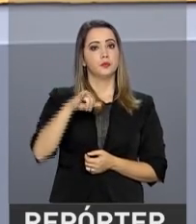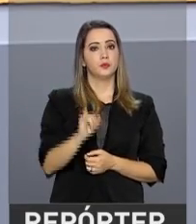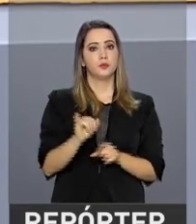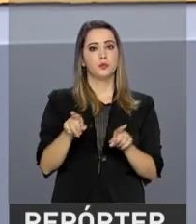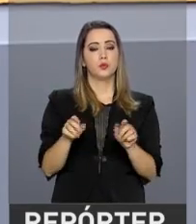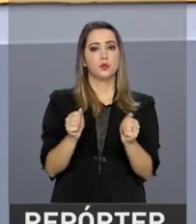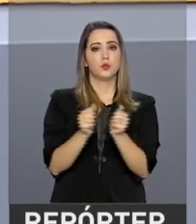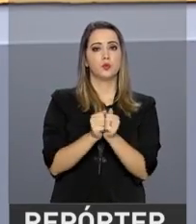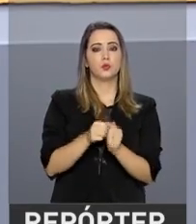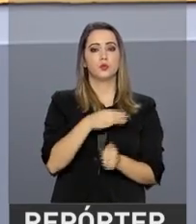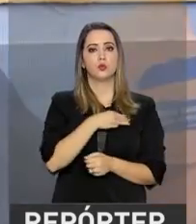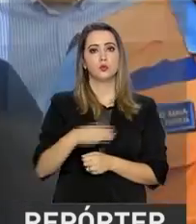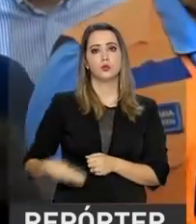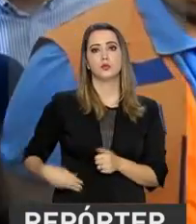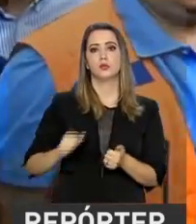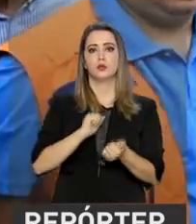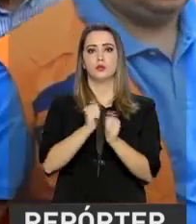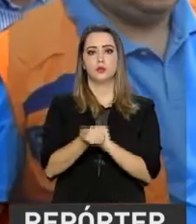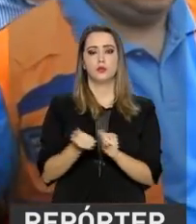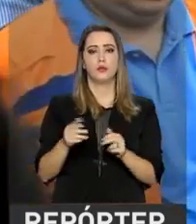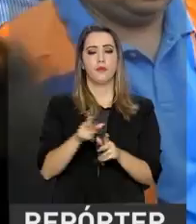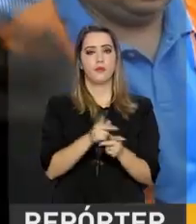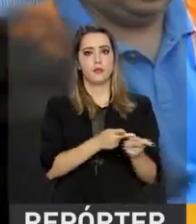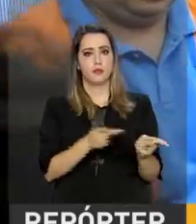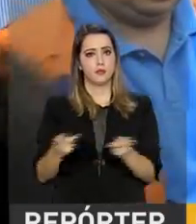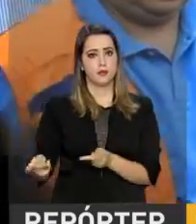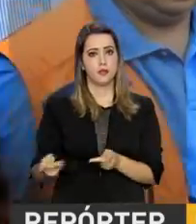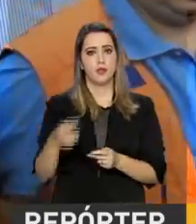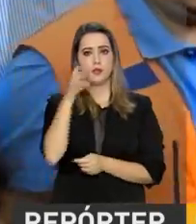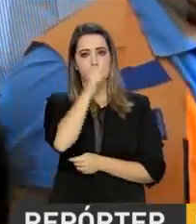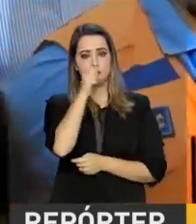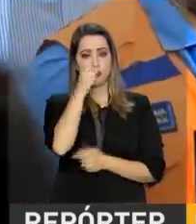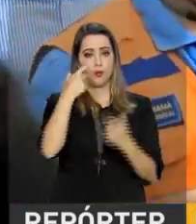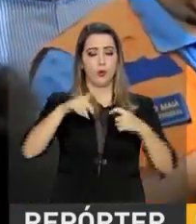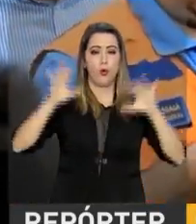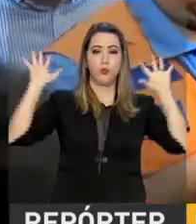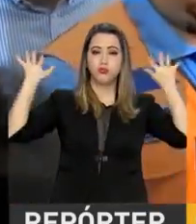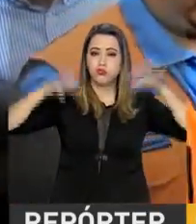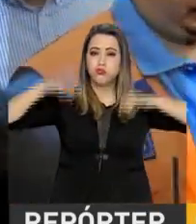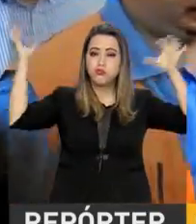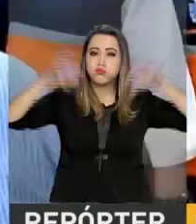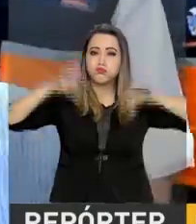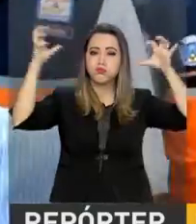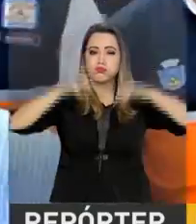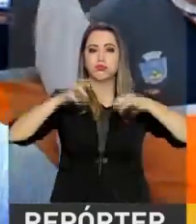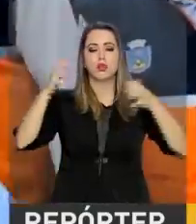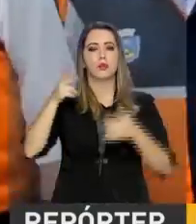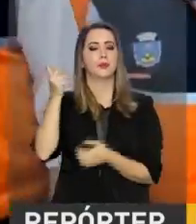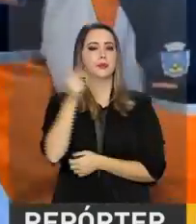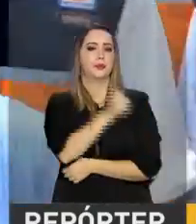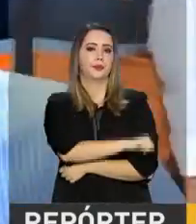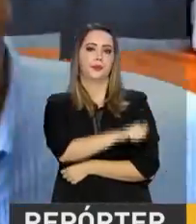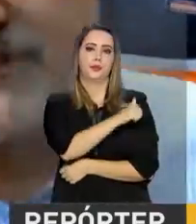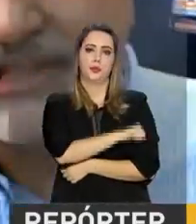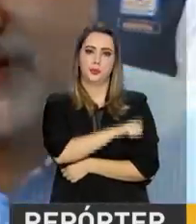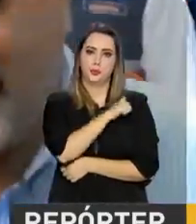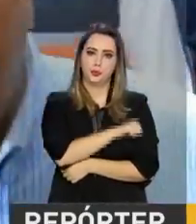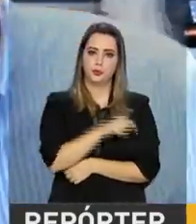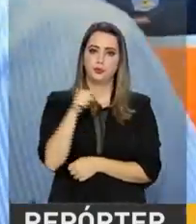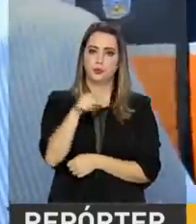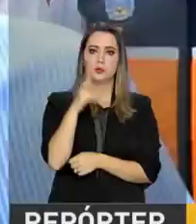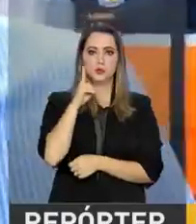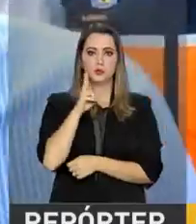visitaram neste sábado em áreas atingidas por fortes chuvas nos últimos dias na região de petrópolis no rio de janeiro